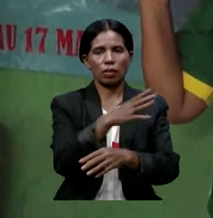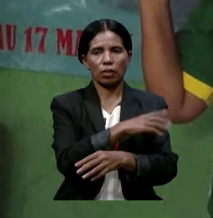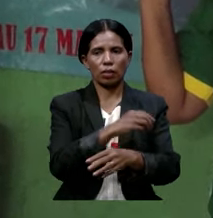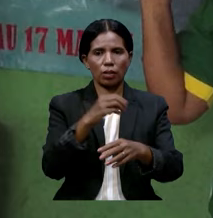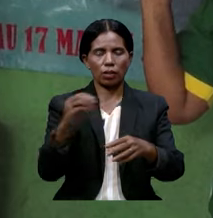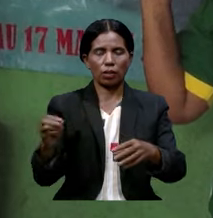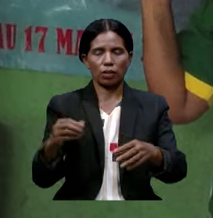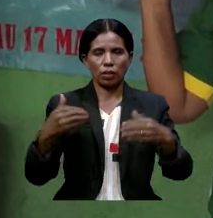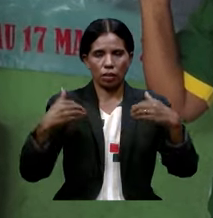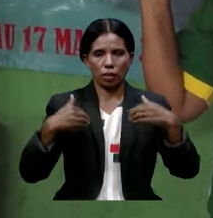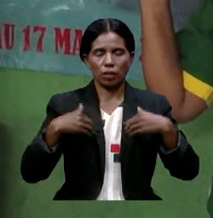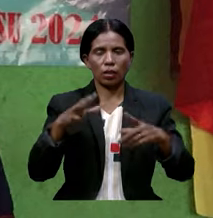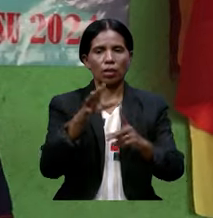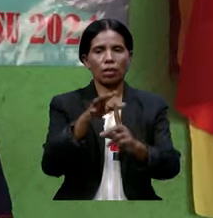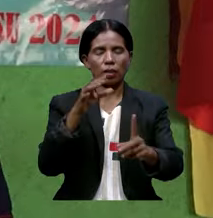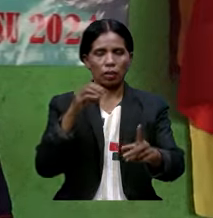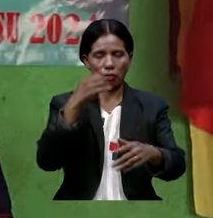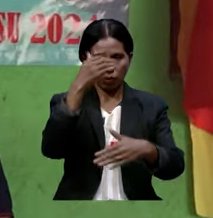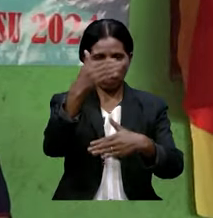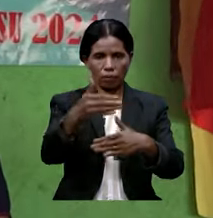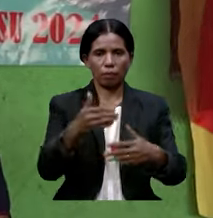nebe se acontece eleição nebe se mai.